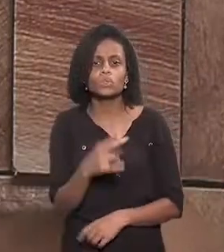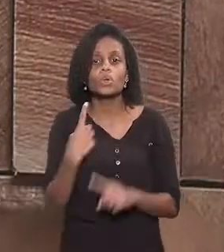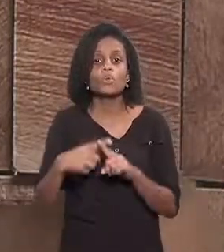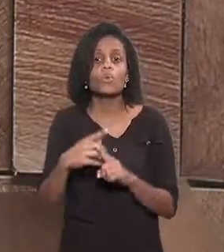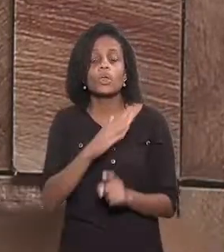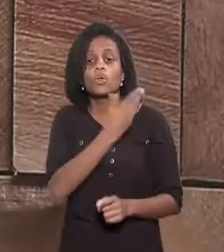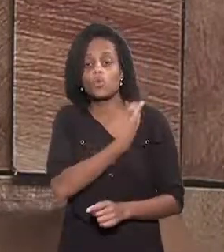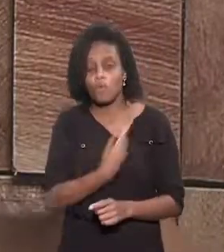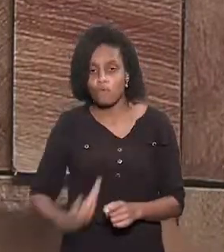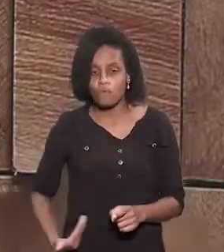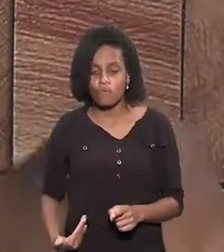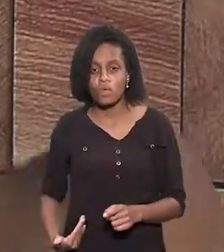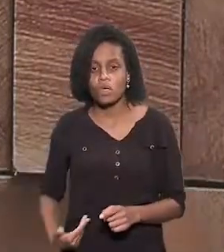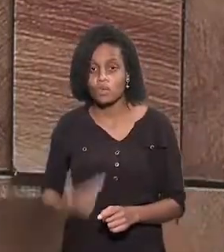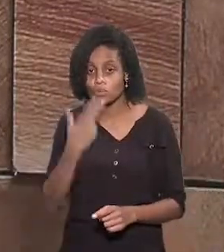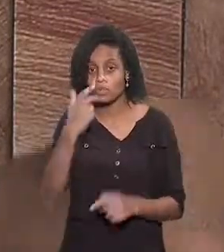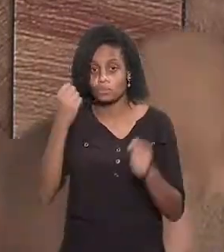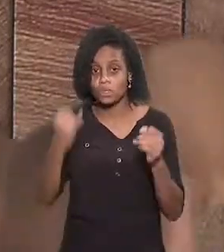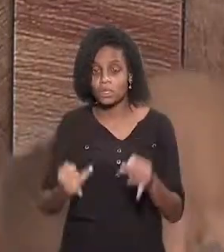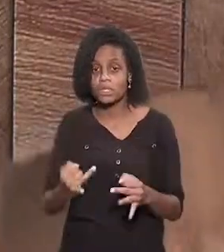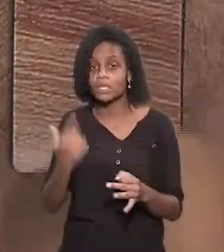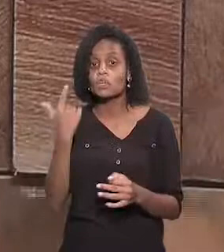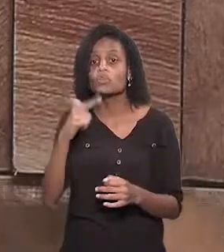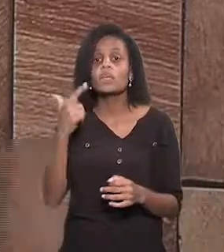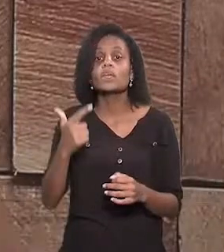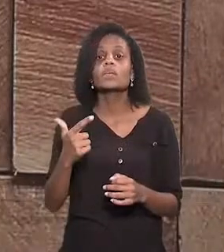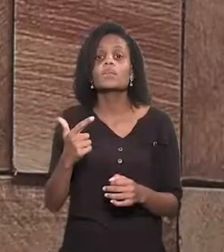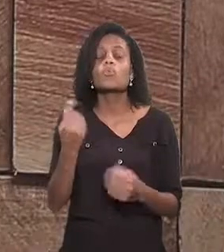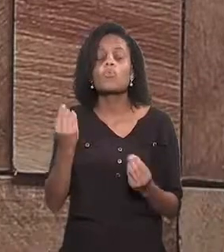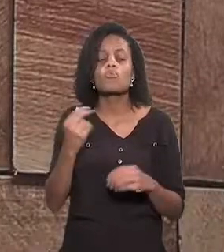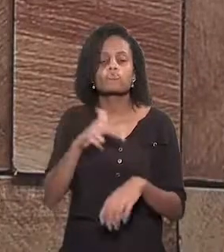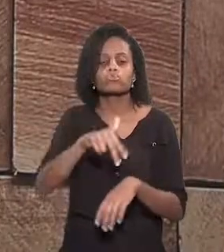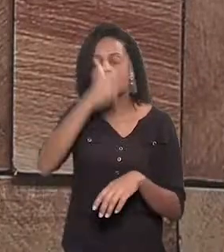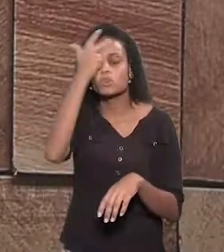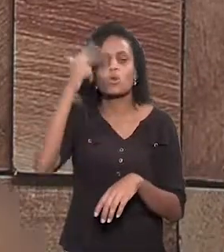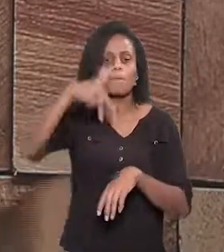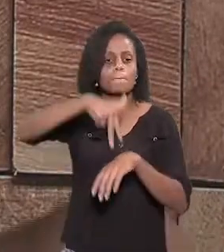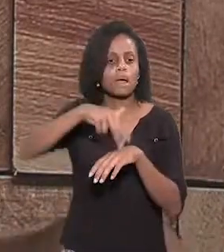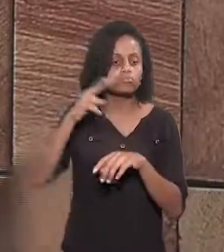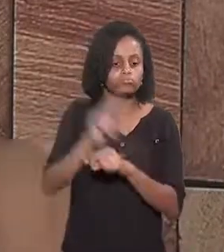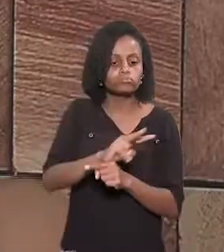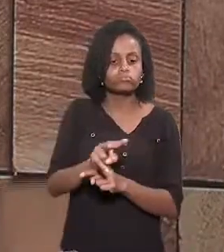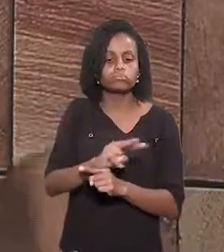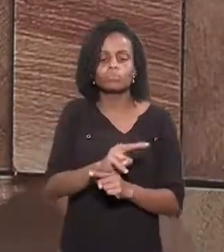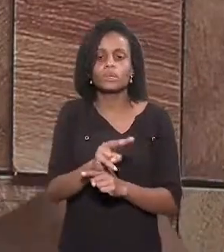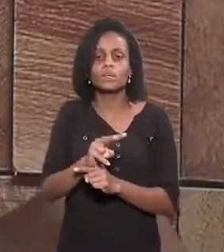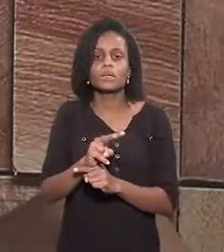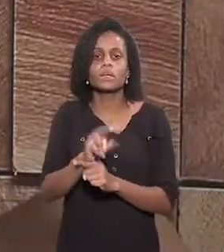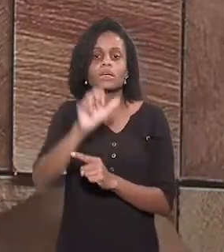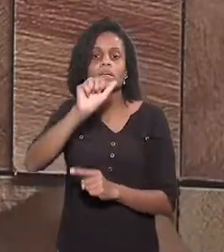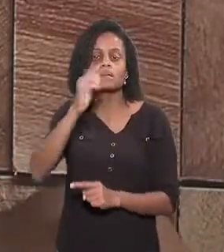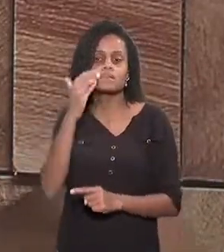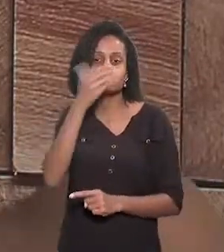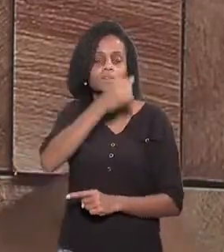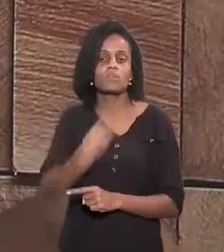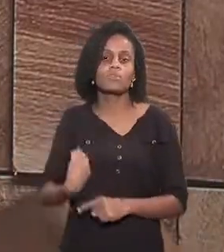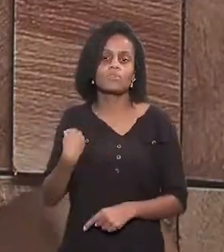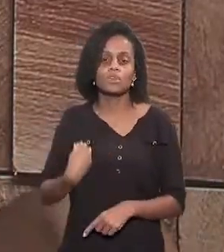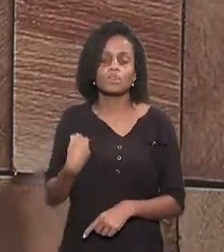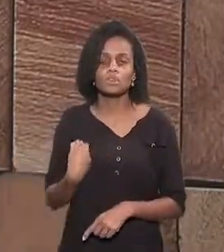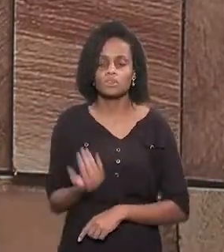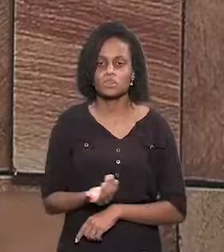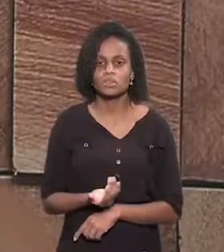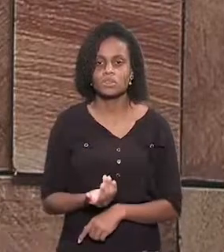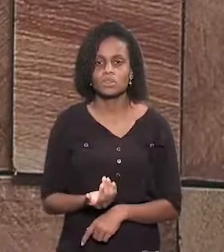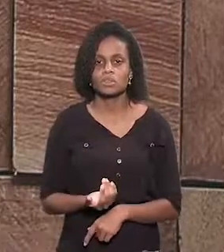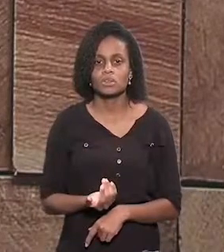não tem, o governo diz que não tem como colocar um salva-vidas. E só pode ter a atividade na piscina com